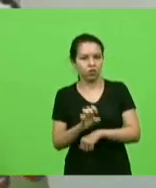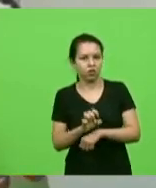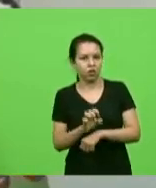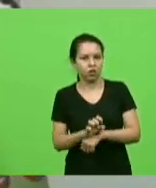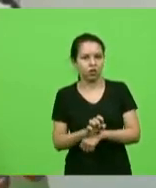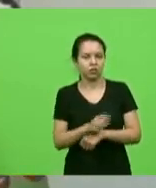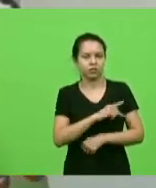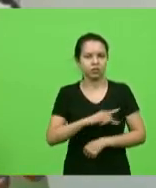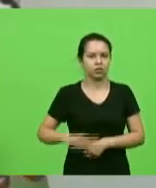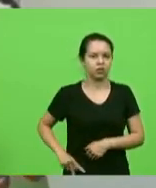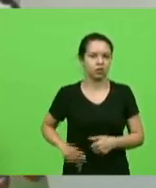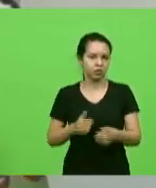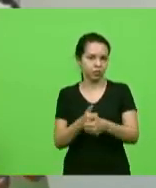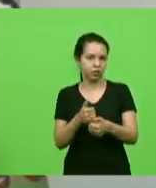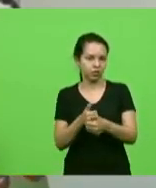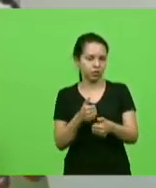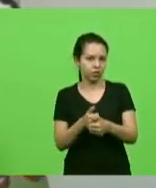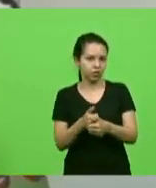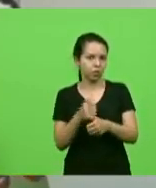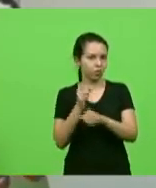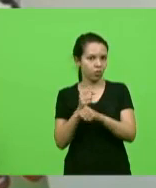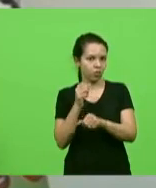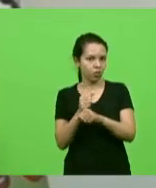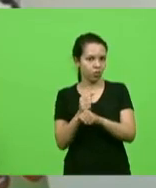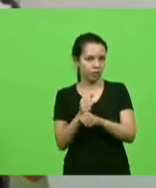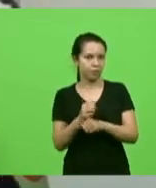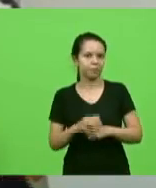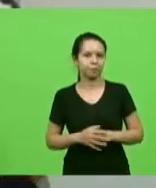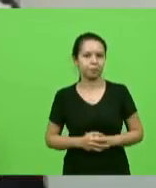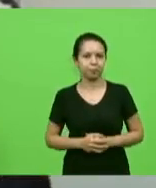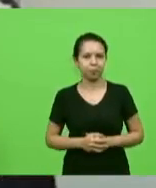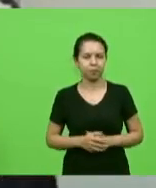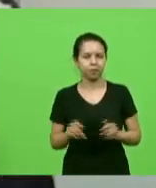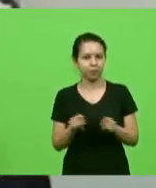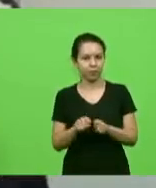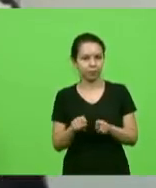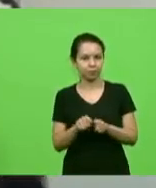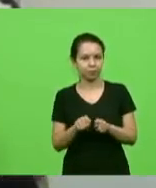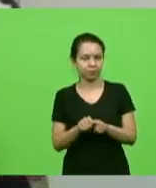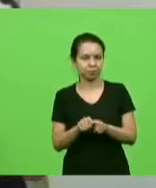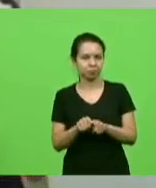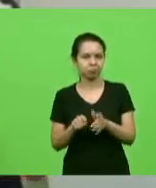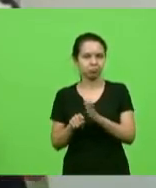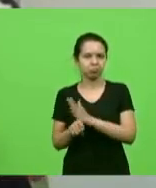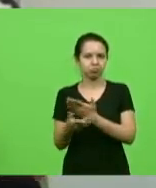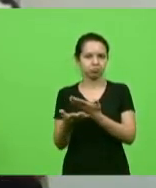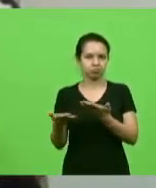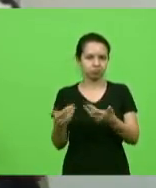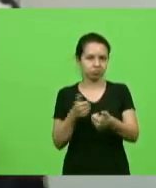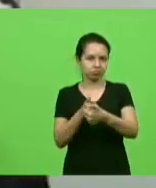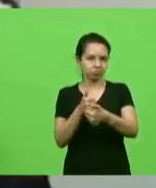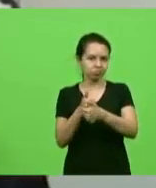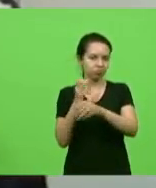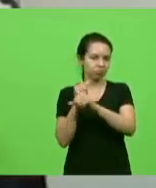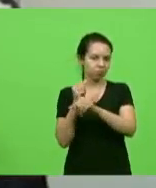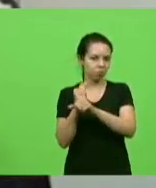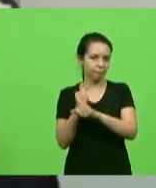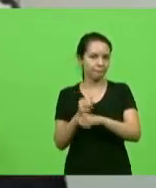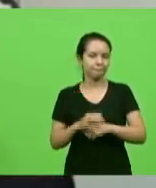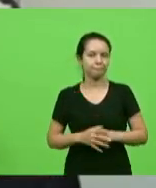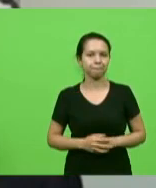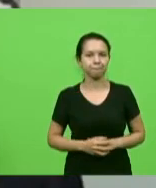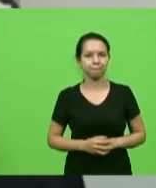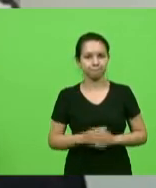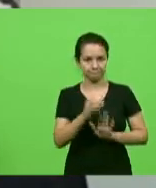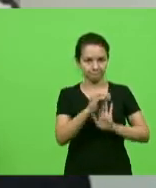Dra Gisele de Moraes Ferreira Junior bem assim como a consulta ao Tribunal de Contas nos termos é do Ofício do